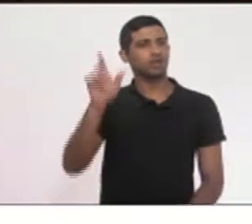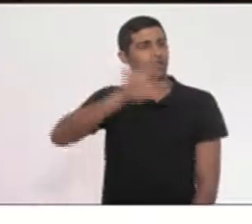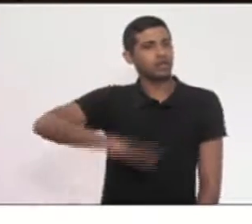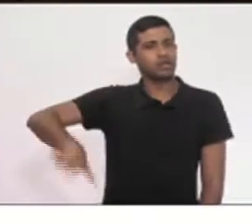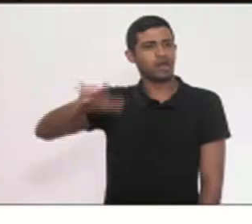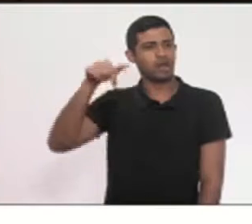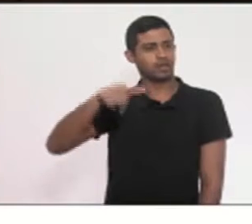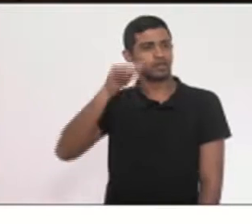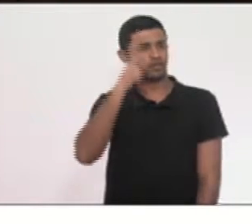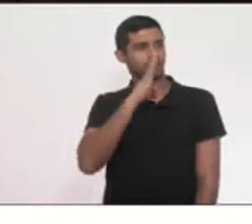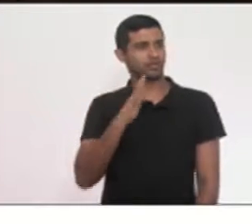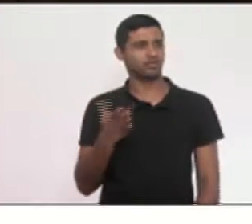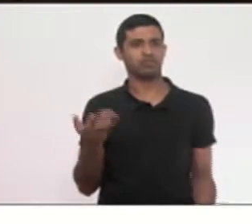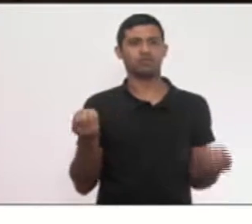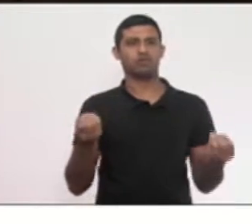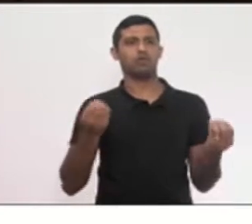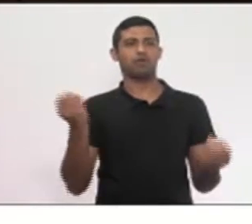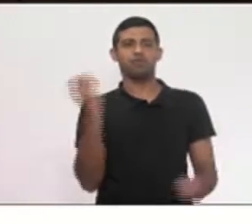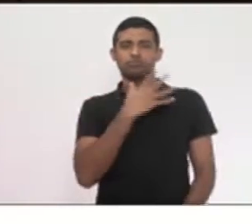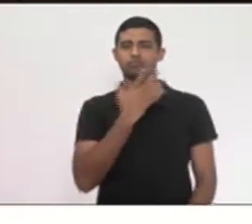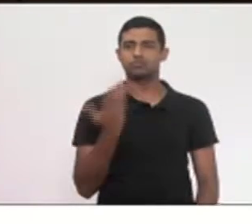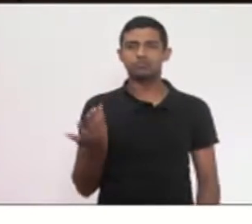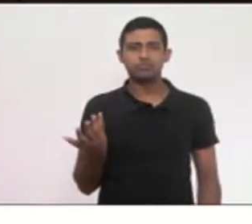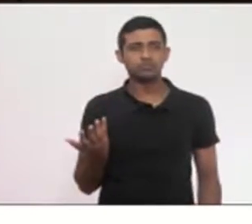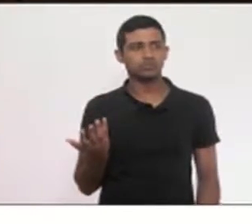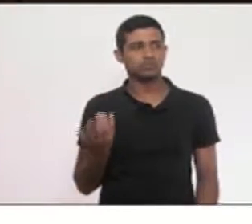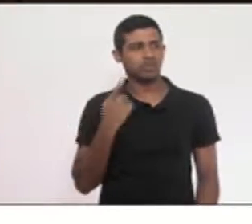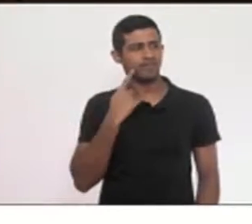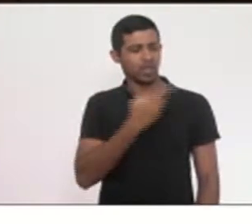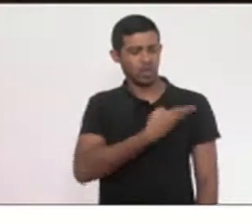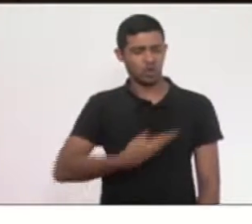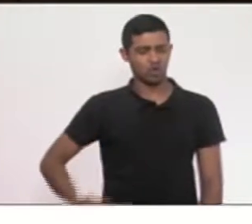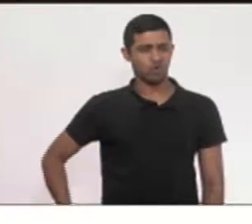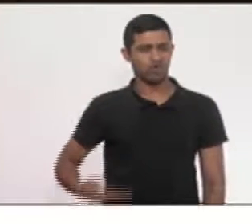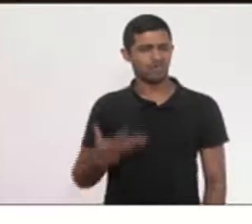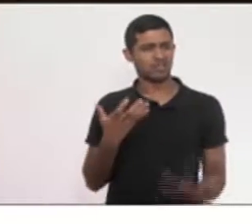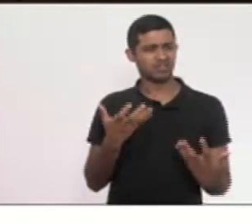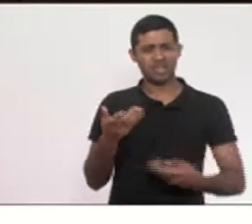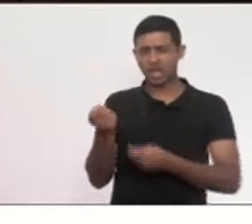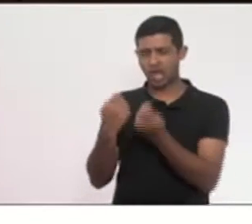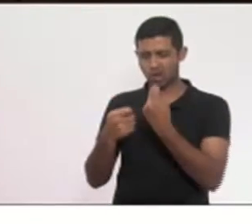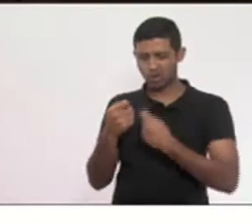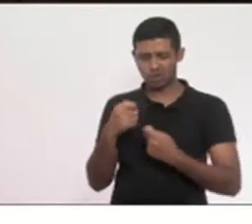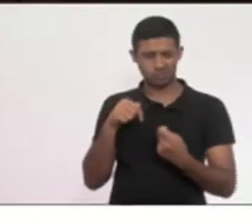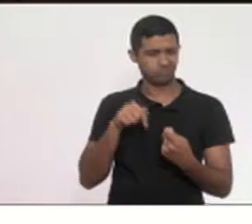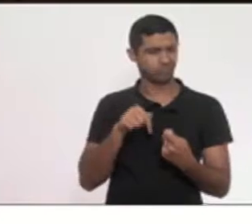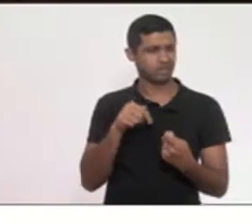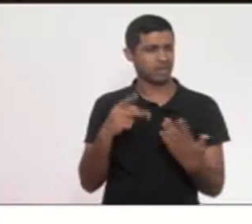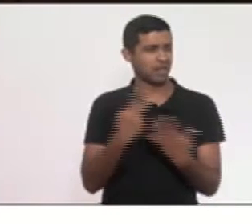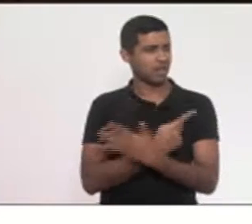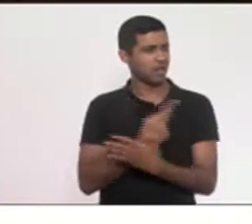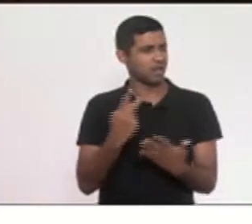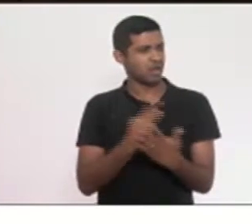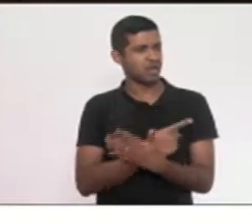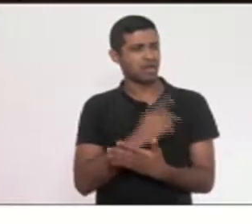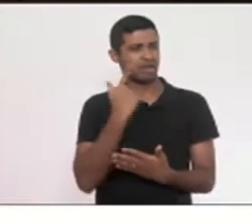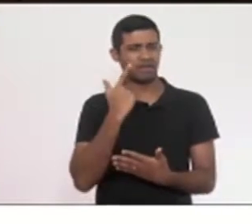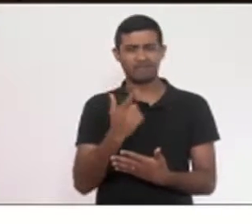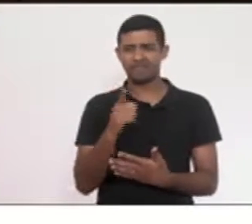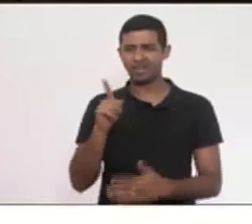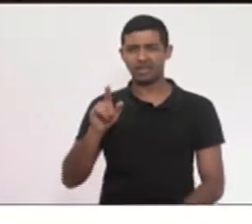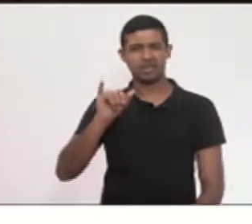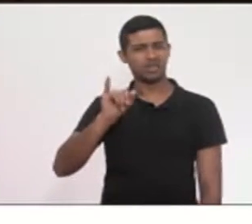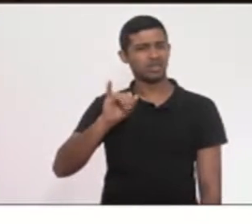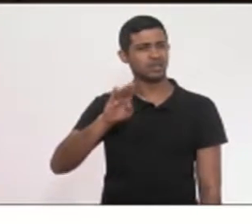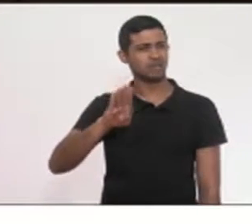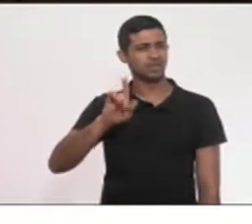Brasil. É um absurdo o governo querer fazer economia porca com aquele que é o maior instrumento de